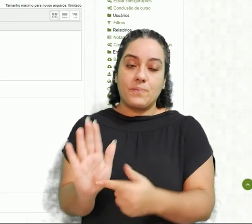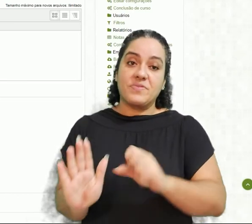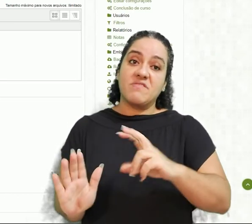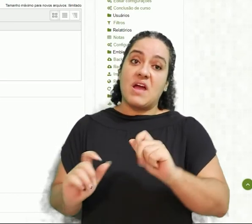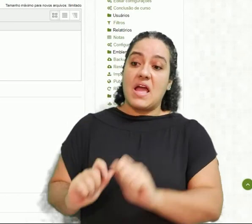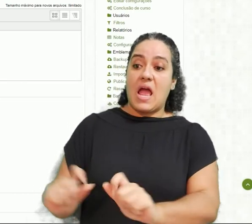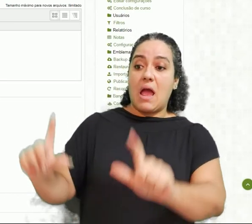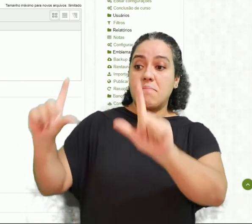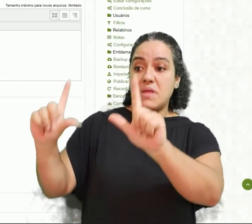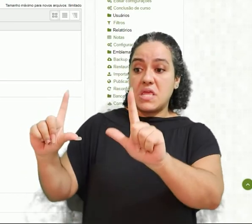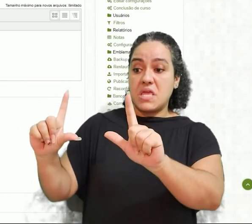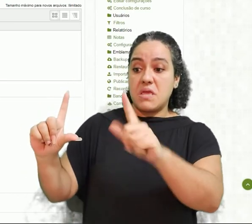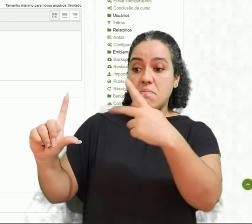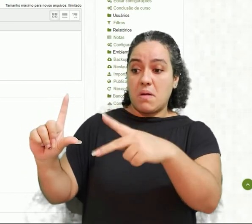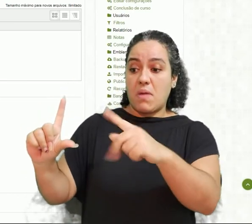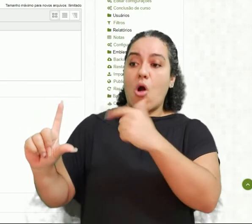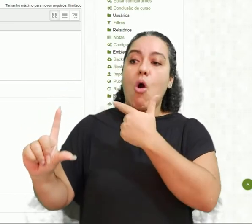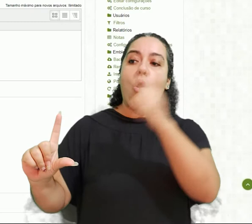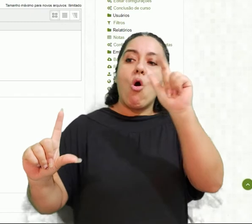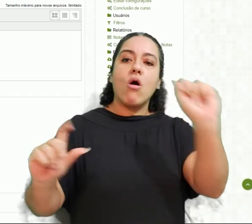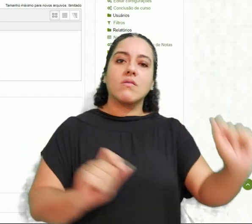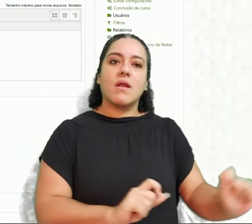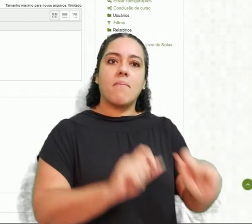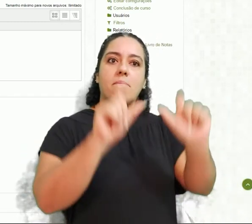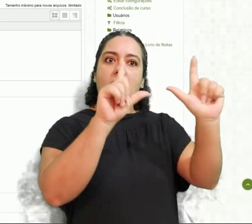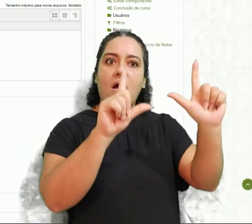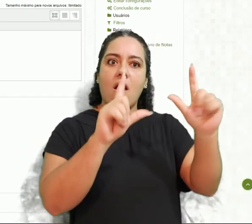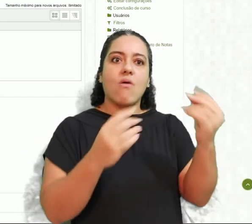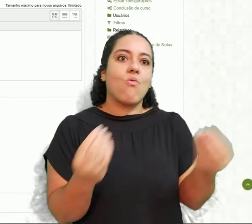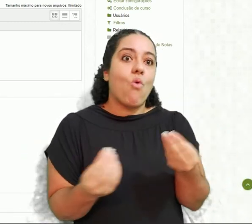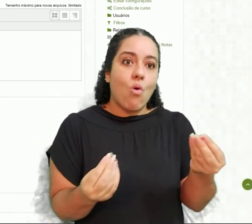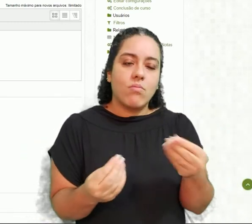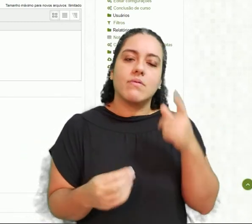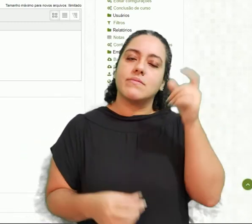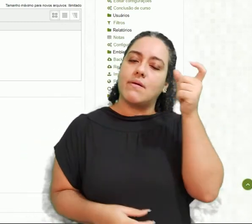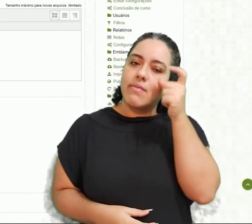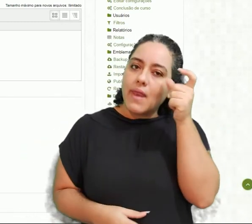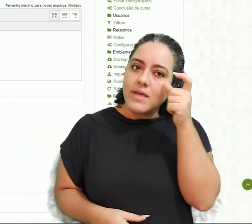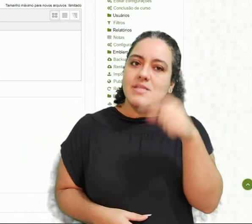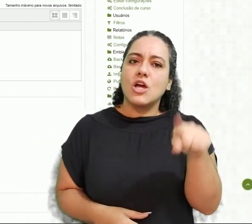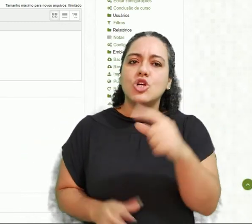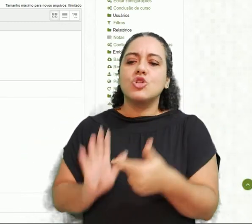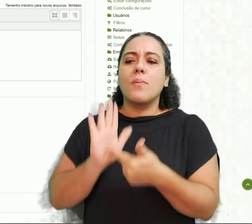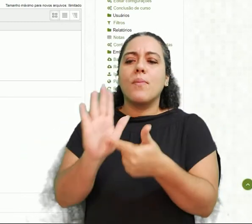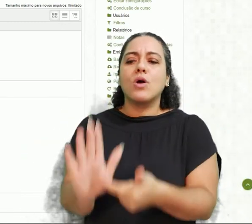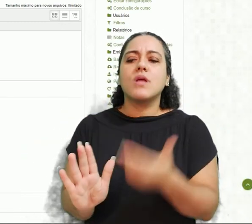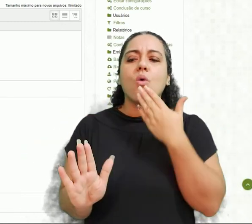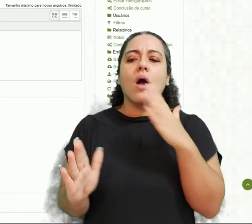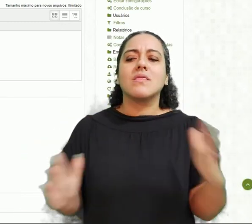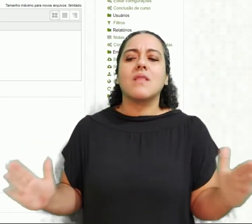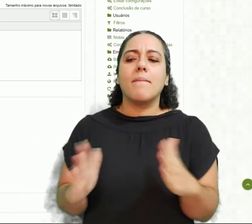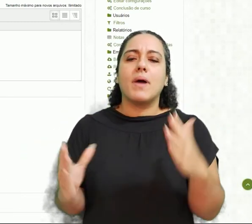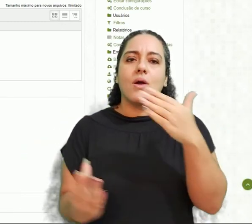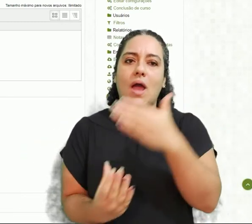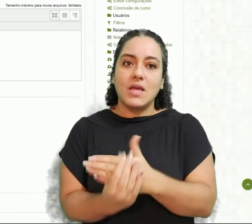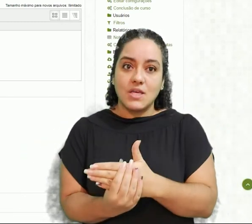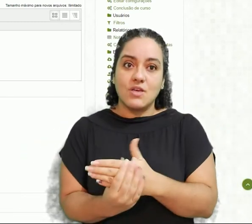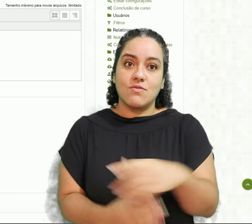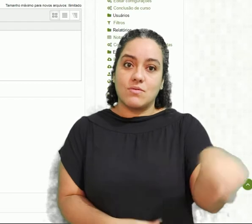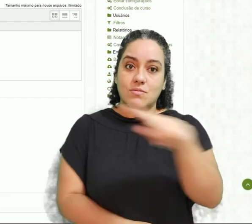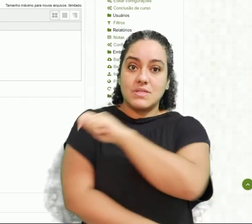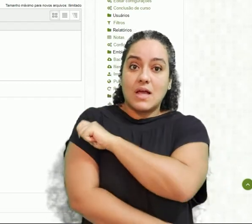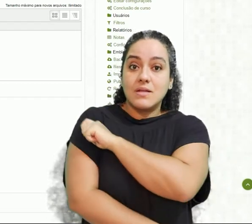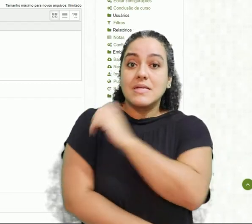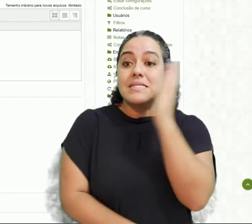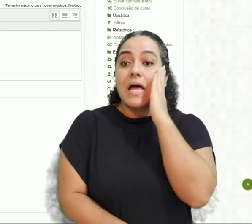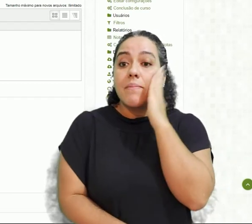se vai abrir isso vai abrindo uma janela para o papo tá certo é interessante que você mostra o tamanho do arquivo Tá